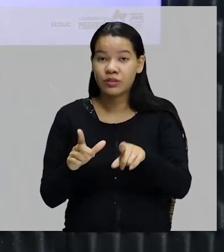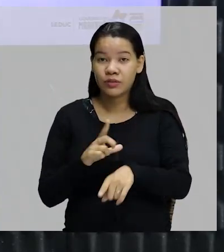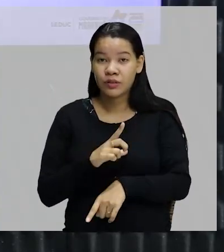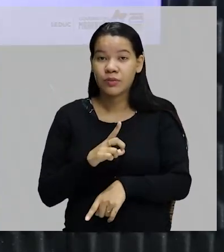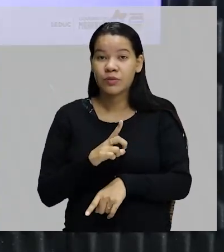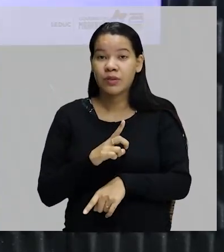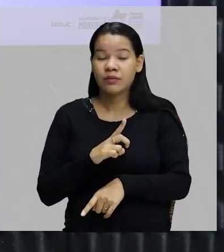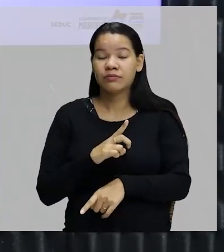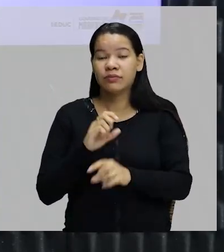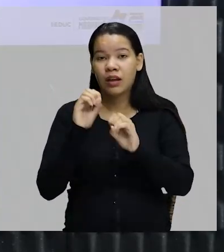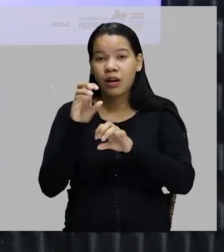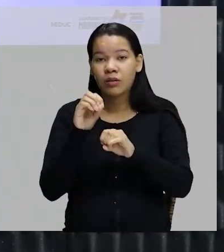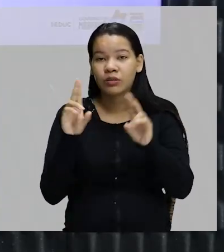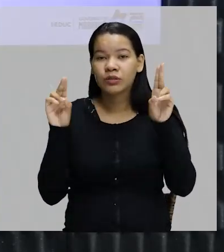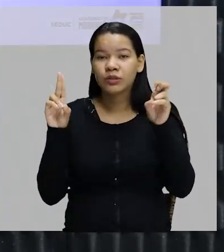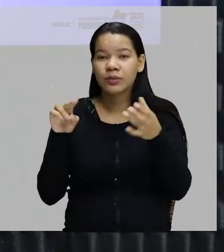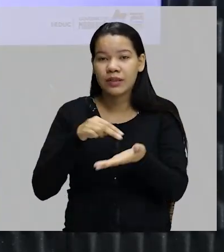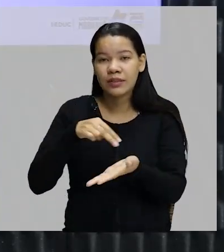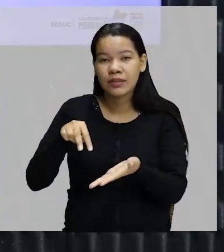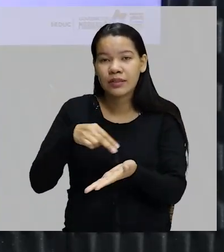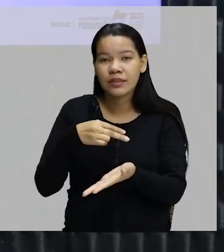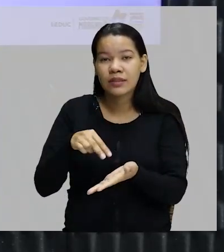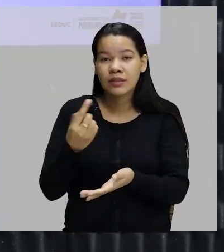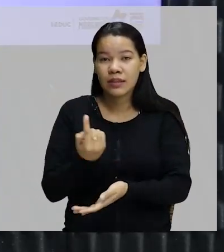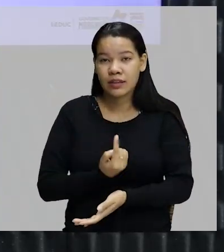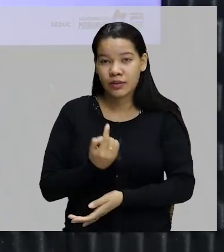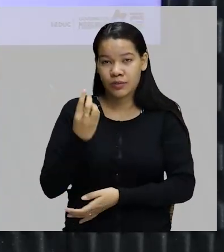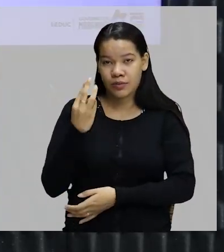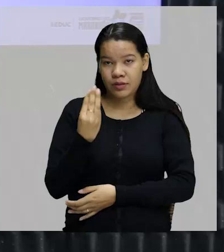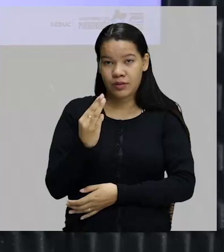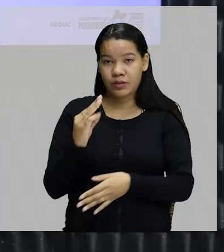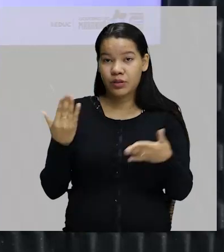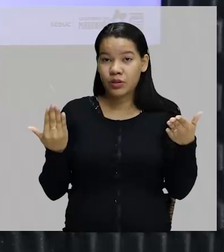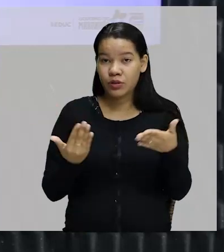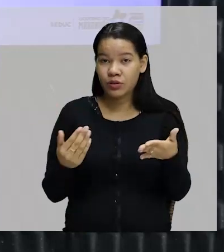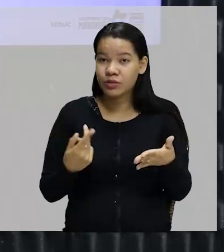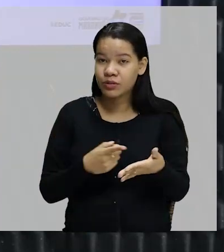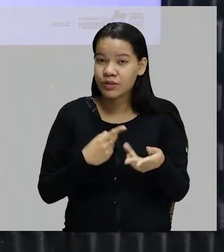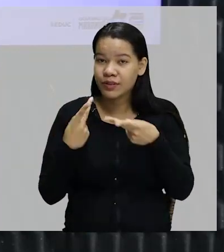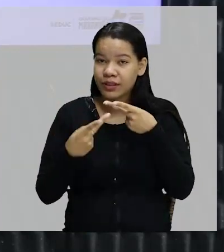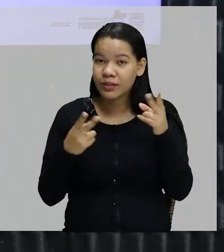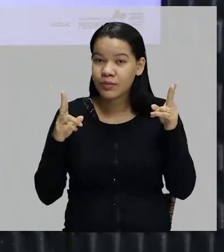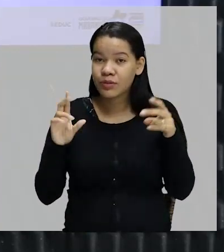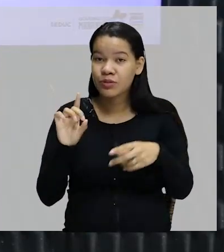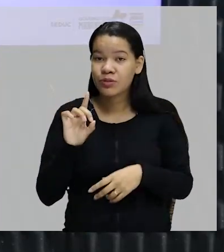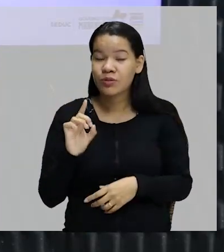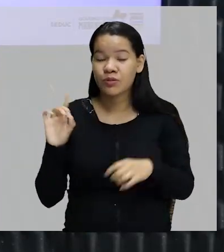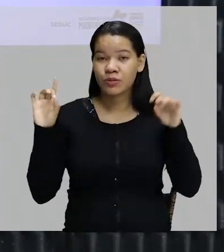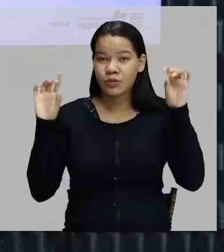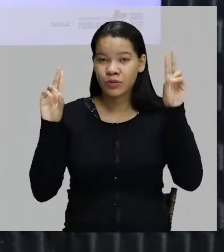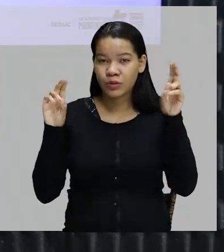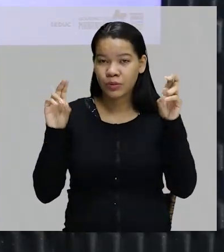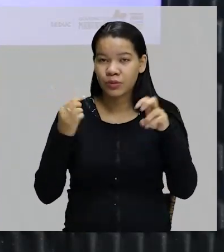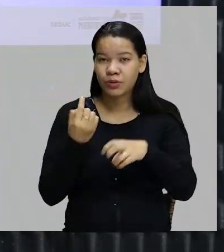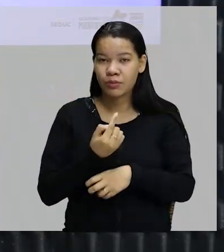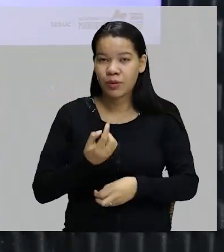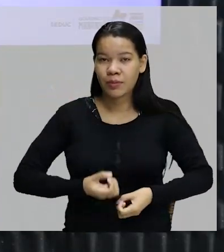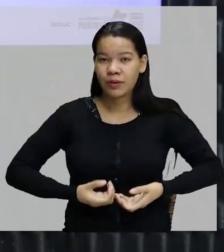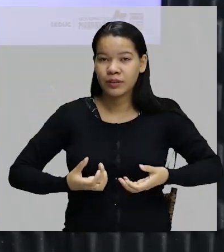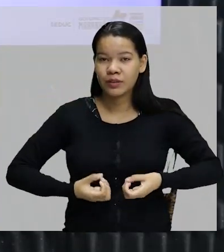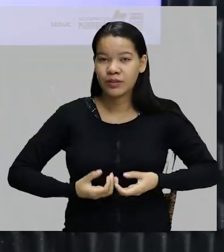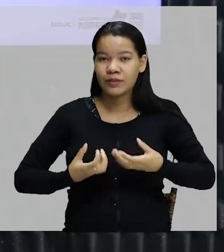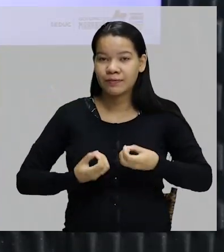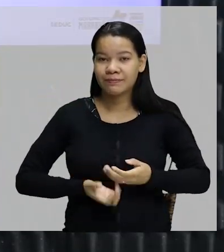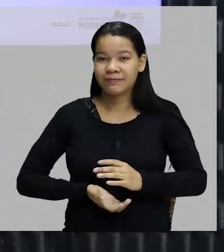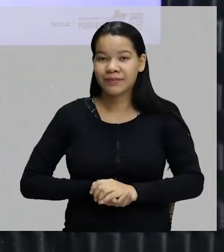nosso Maranhão. E hoje nós iremos falar de uma manifestação folclórica que acontece no nosso estado aqui de maneira